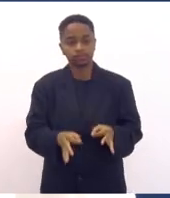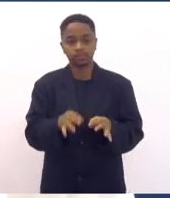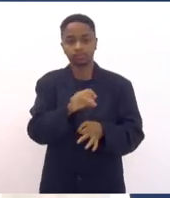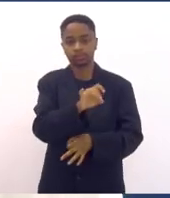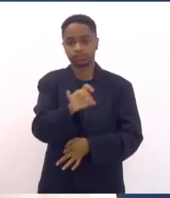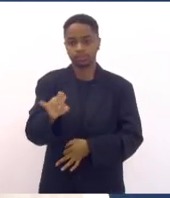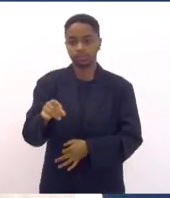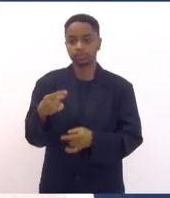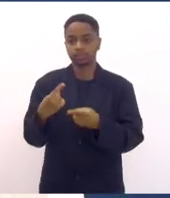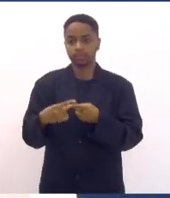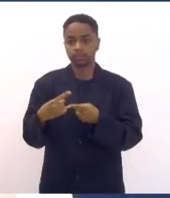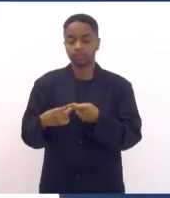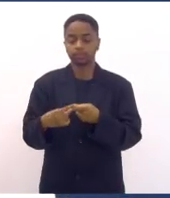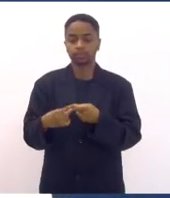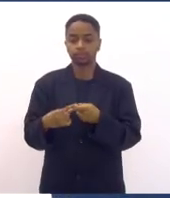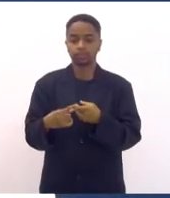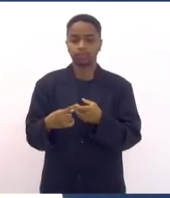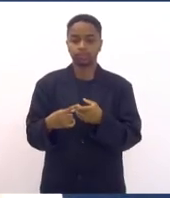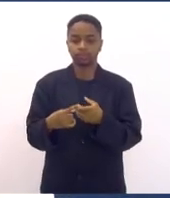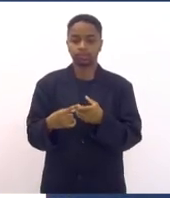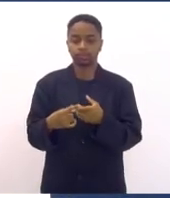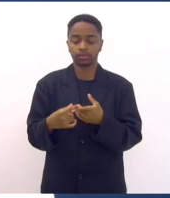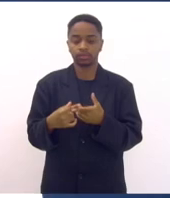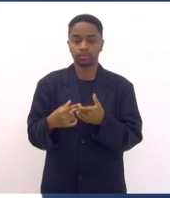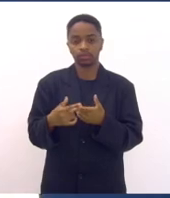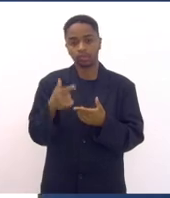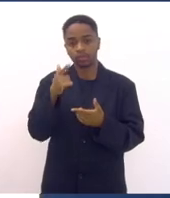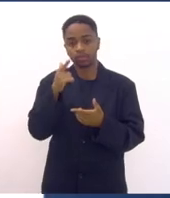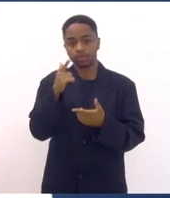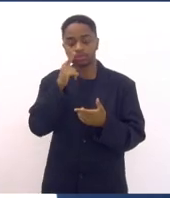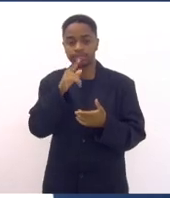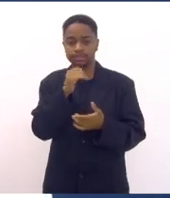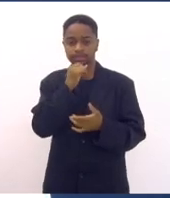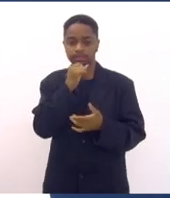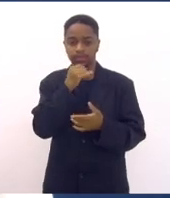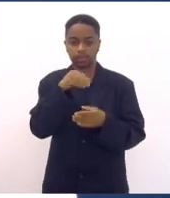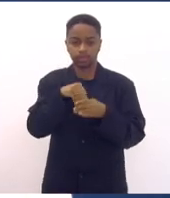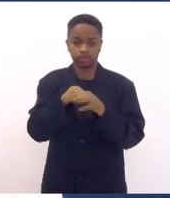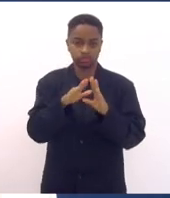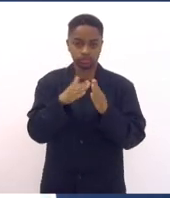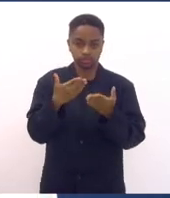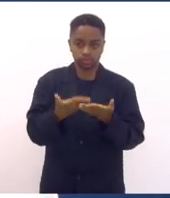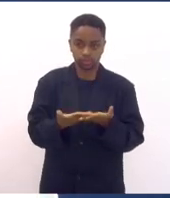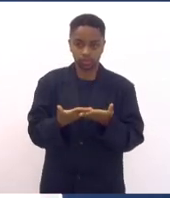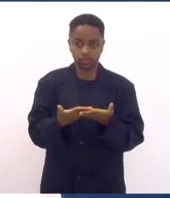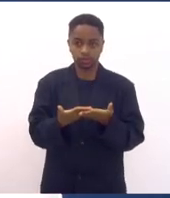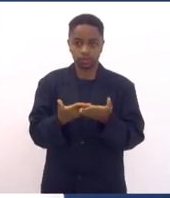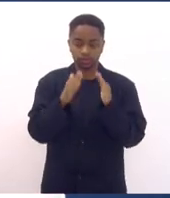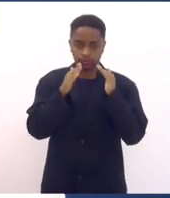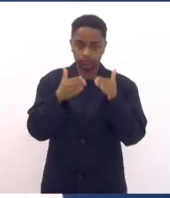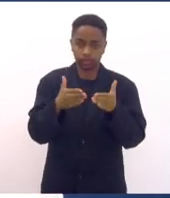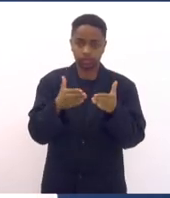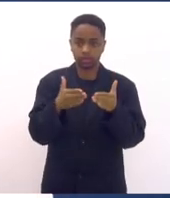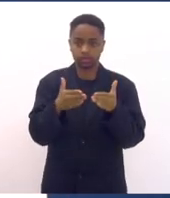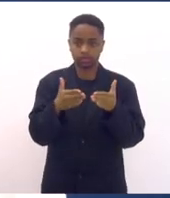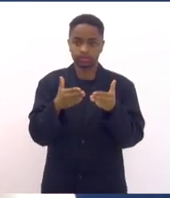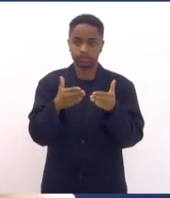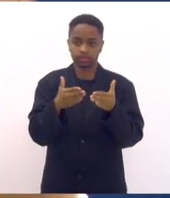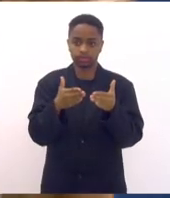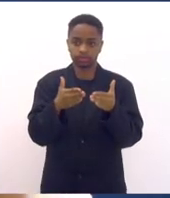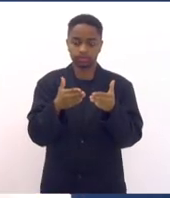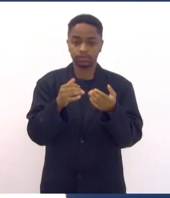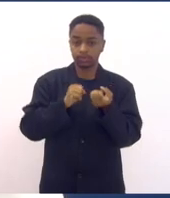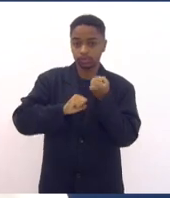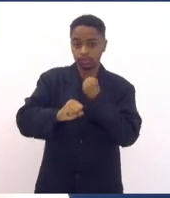nível que pudermos fazer então nessas escolas voltando para pontos práticos ah seja Nas artes